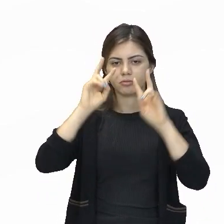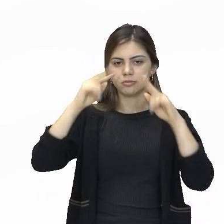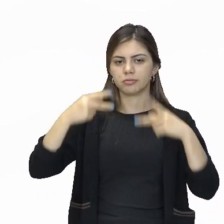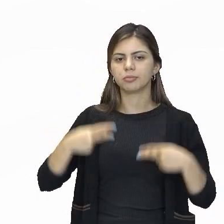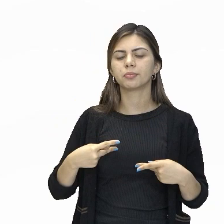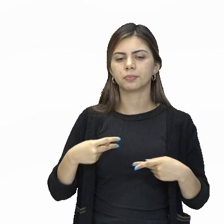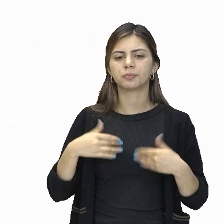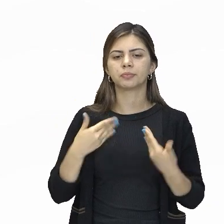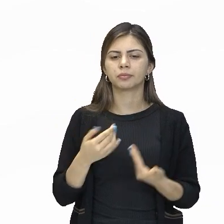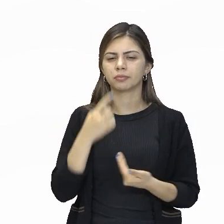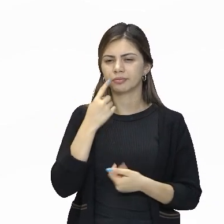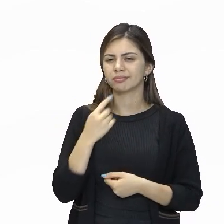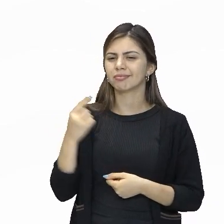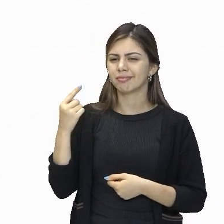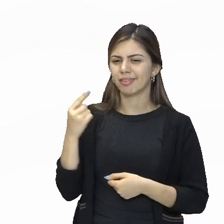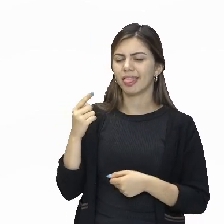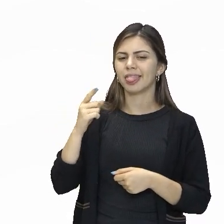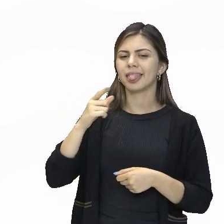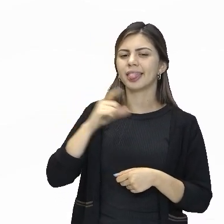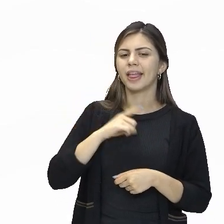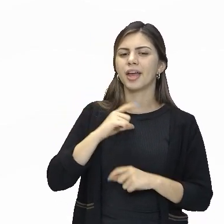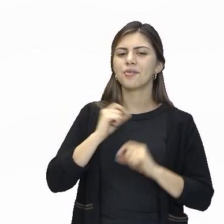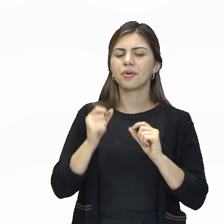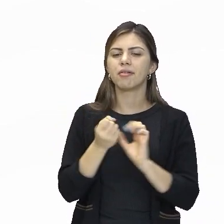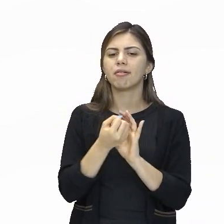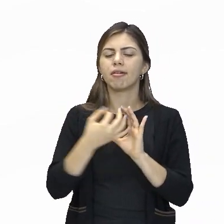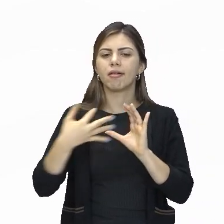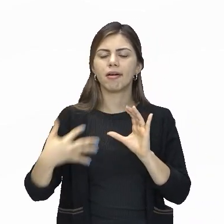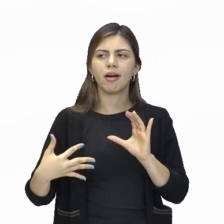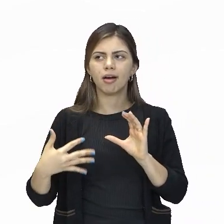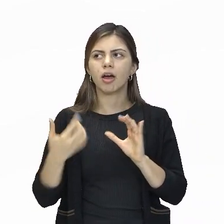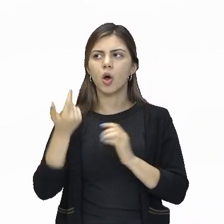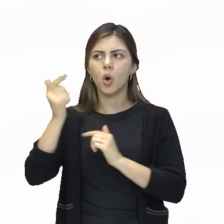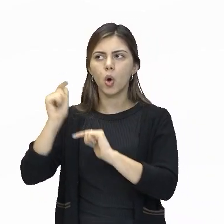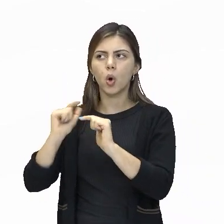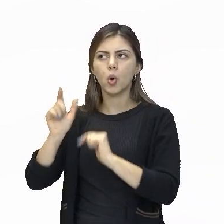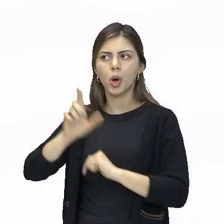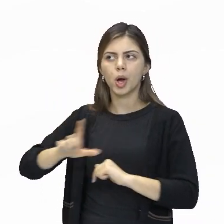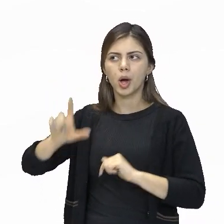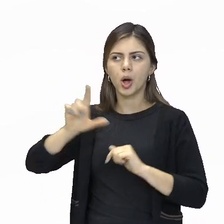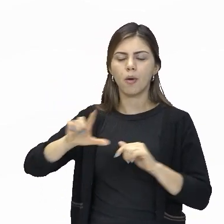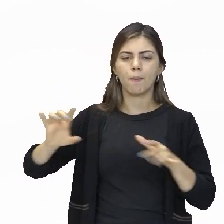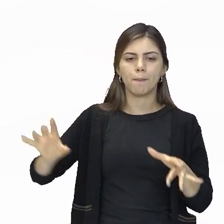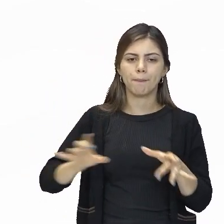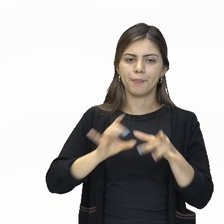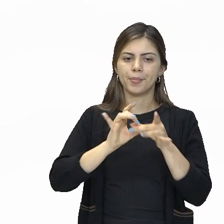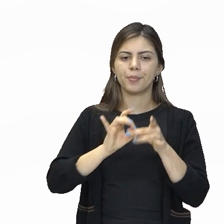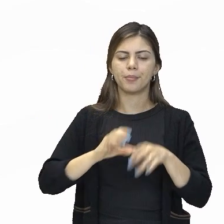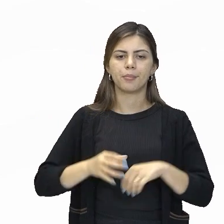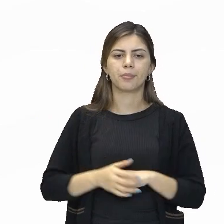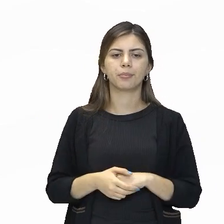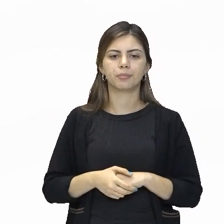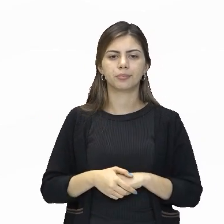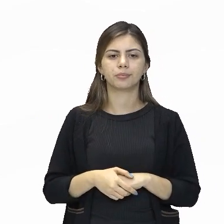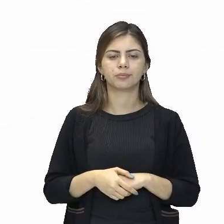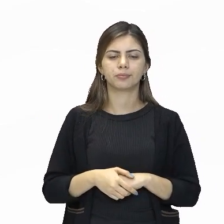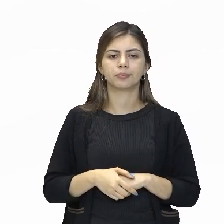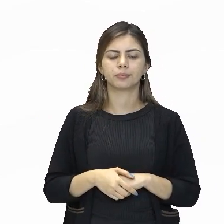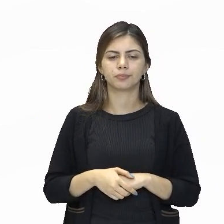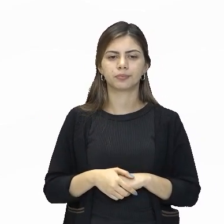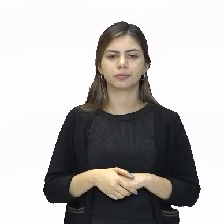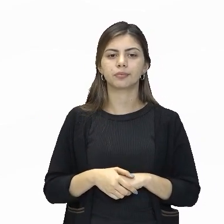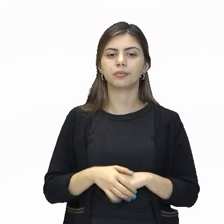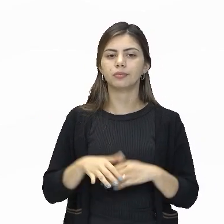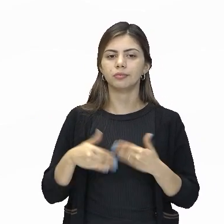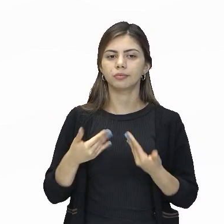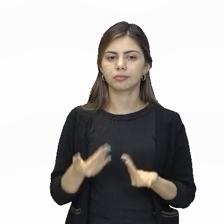ele faz um resgate de características de outras literaturas, né, de outras escolas. Aí